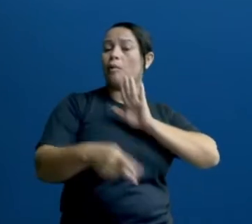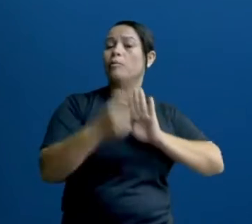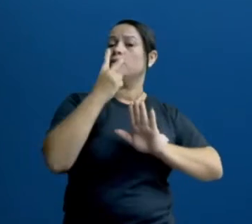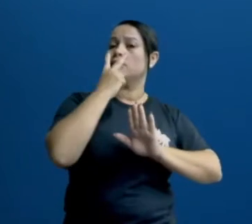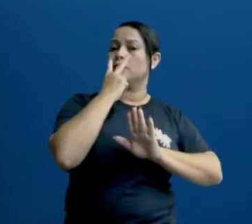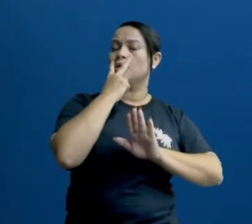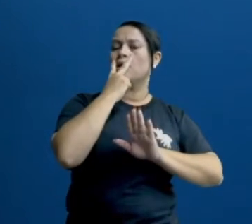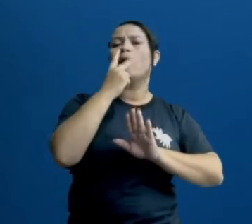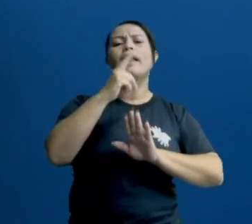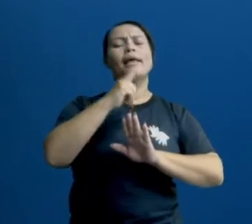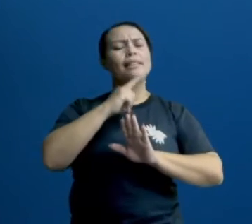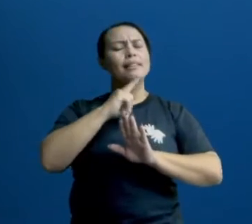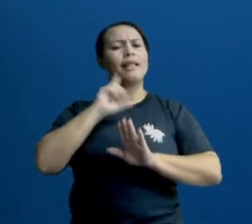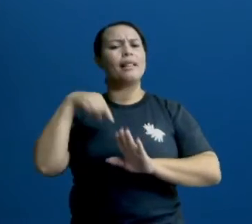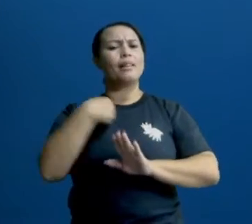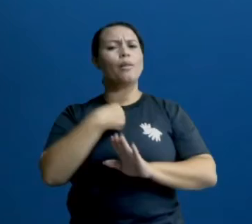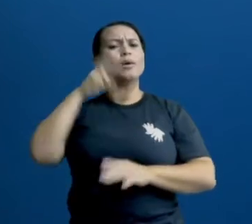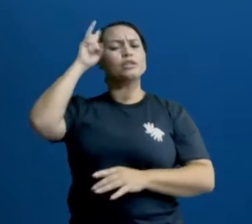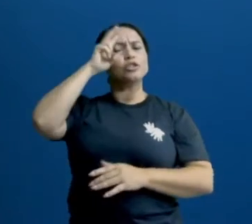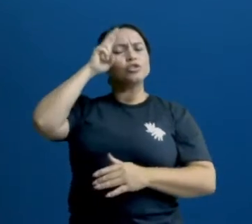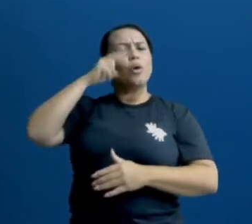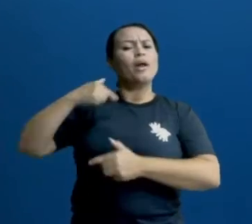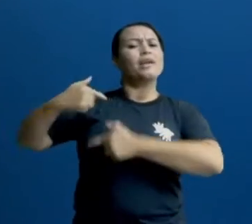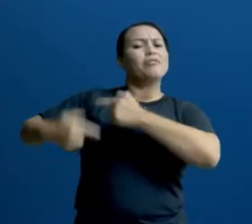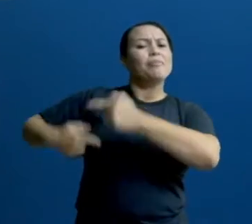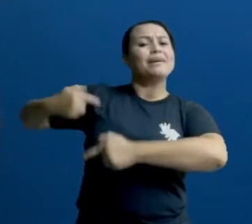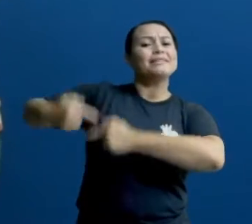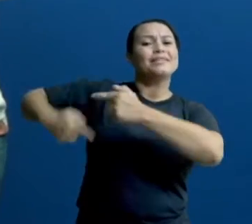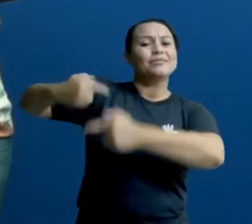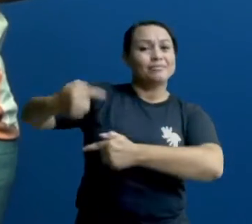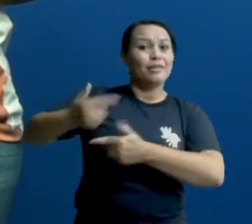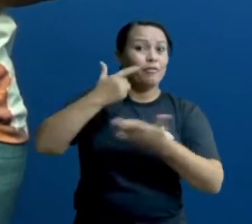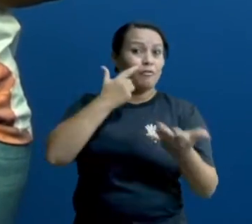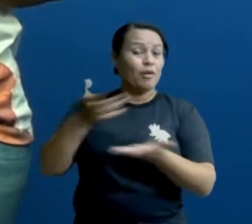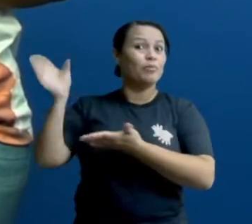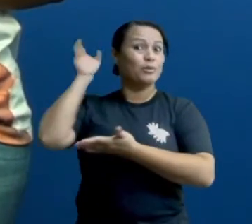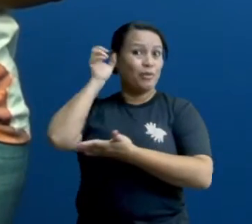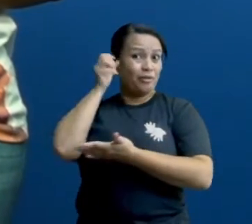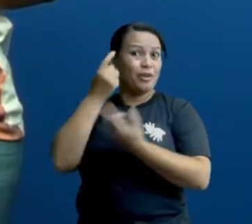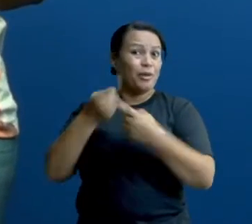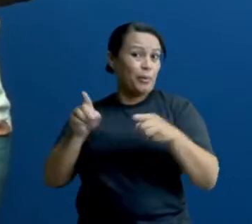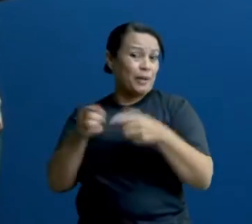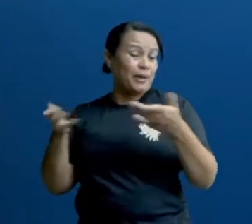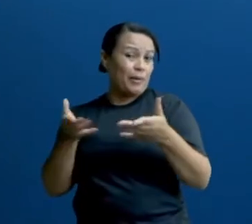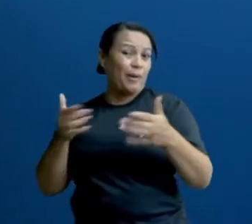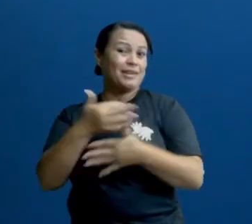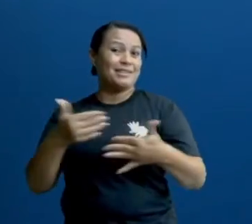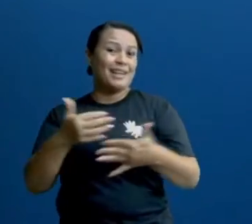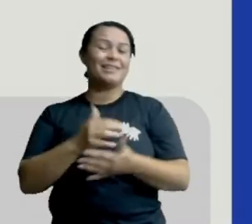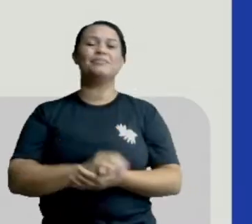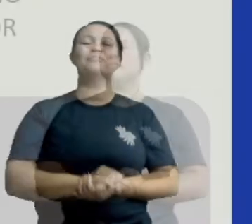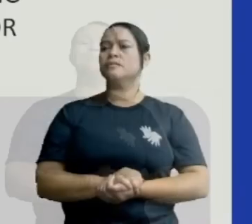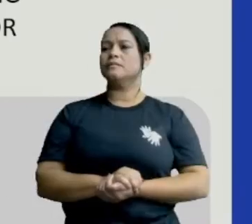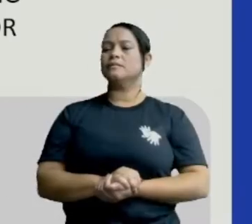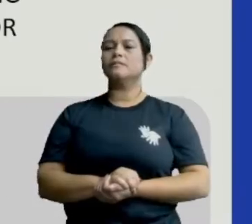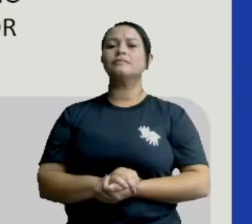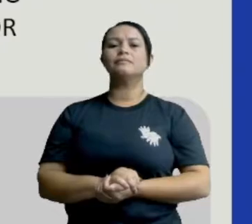e que fica na nossa história e vai passando de geração em geração. Vamos ouvir o hino da nossa cidade?